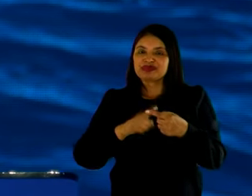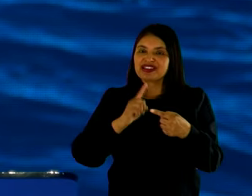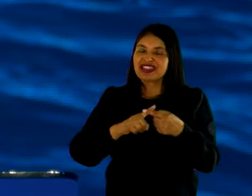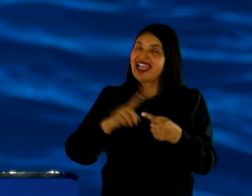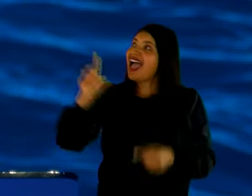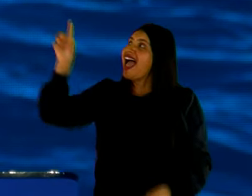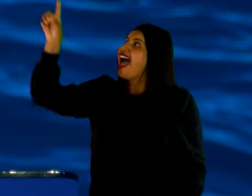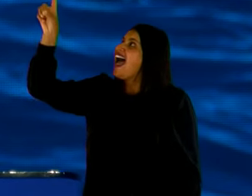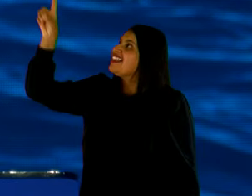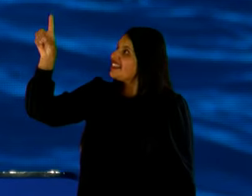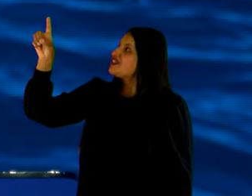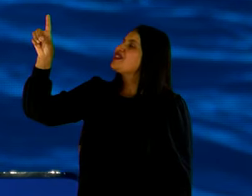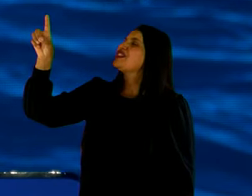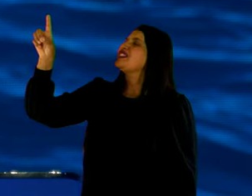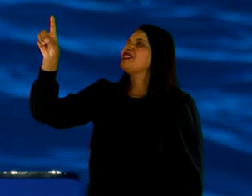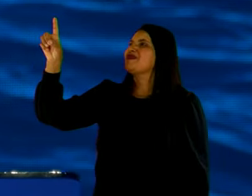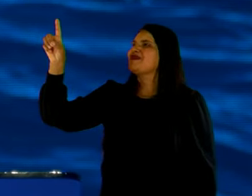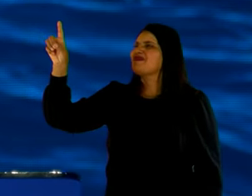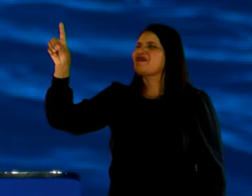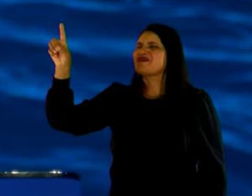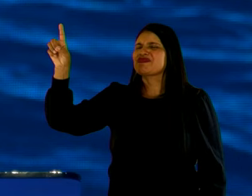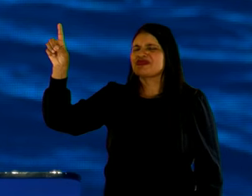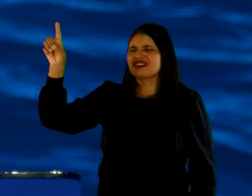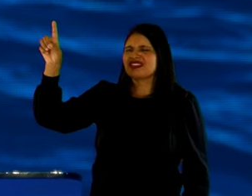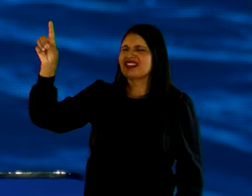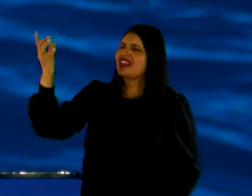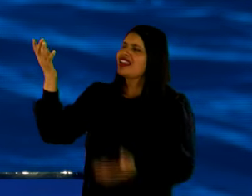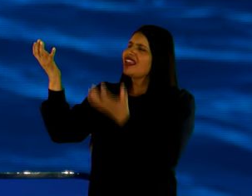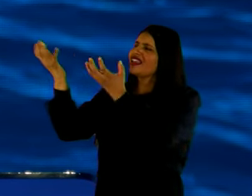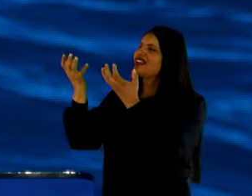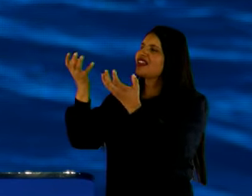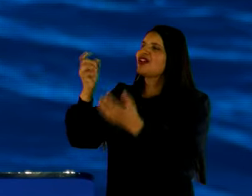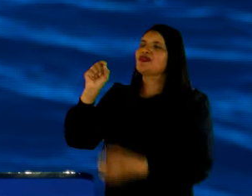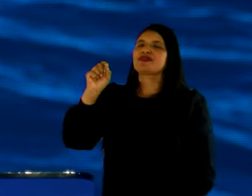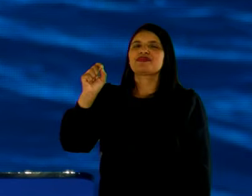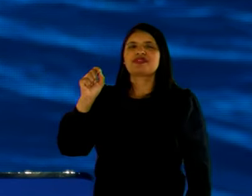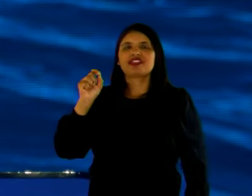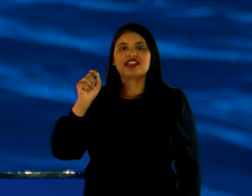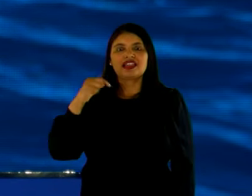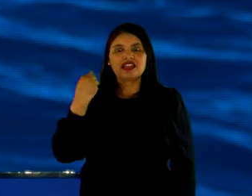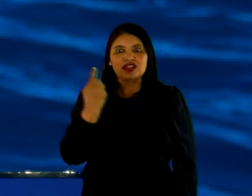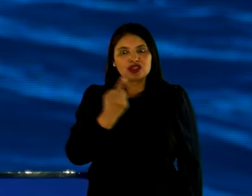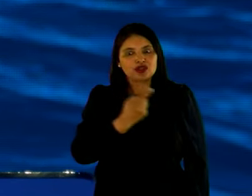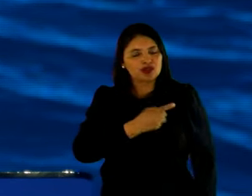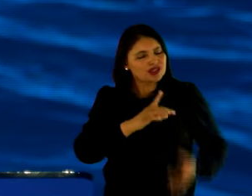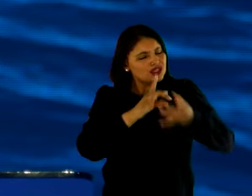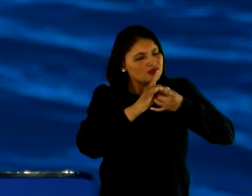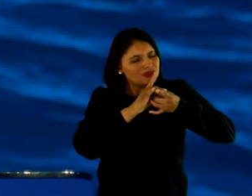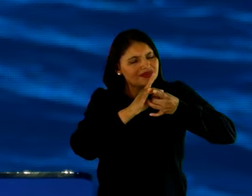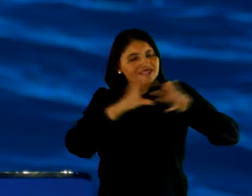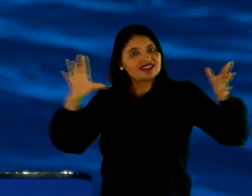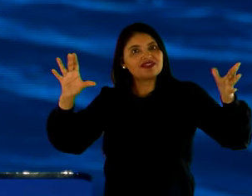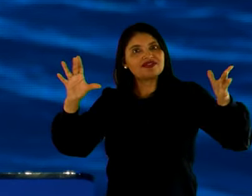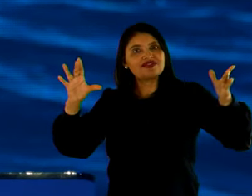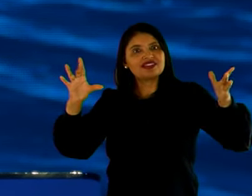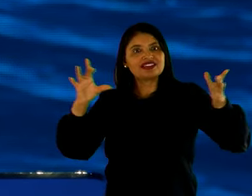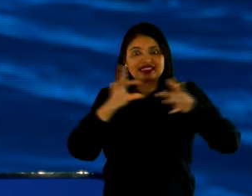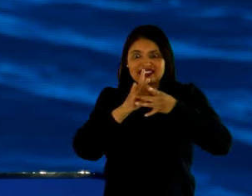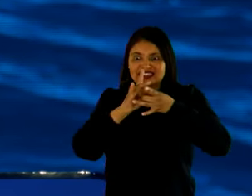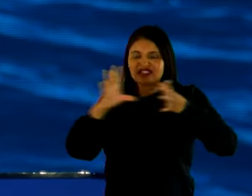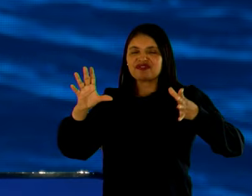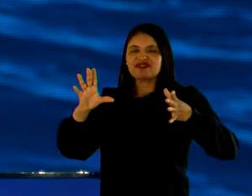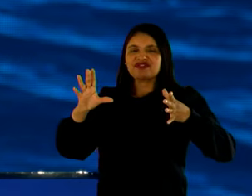Deus não espera da gente um povo escravo, um povo que é movido de um lado para o outro, como se tivesse um controle